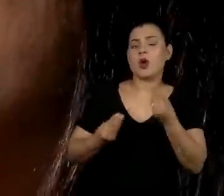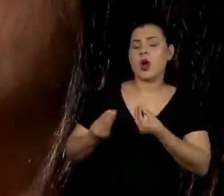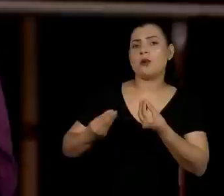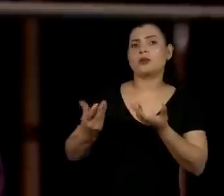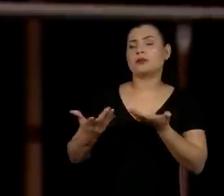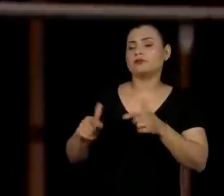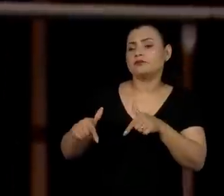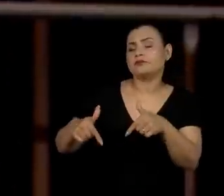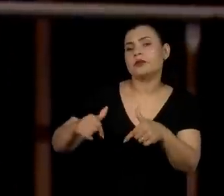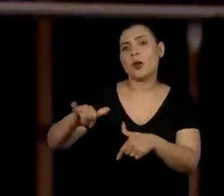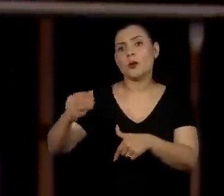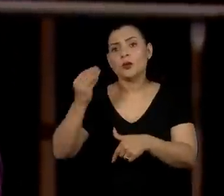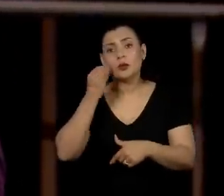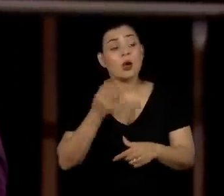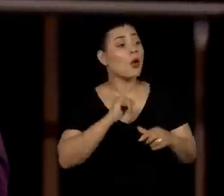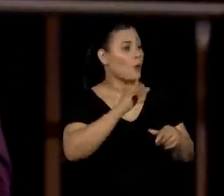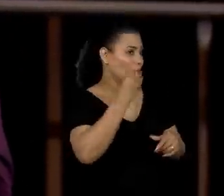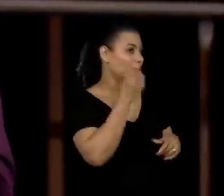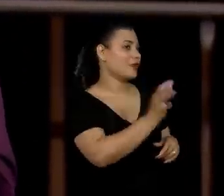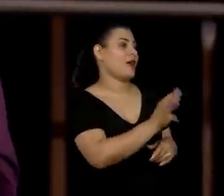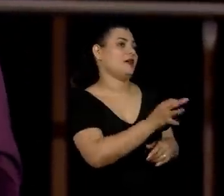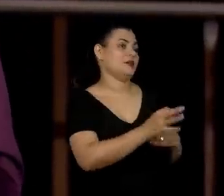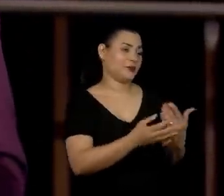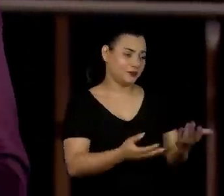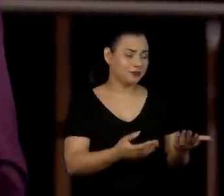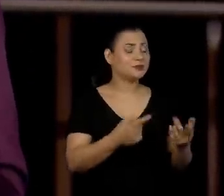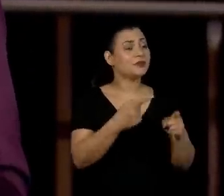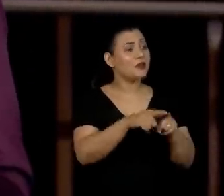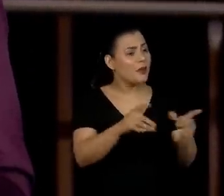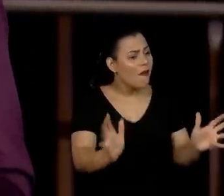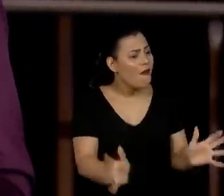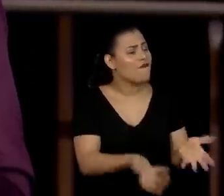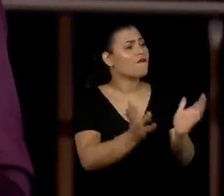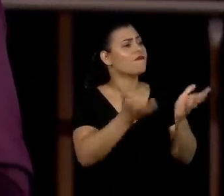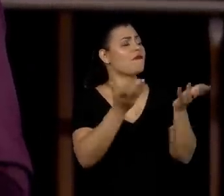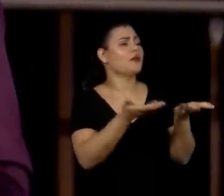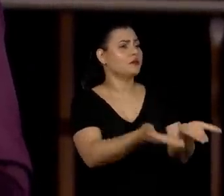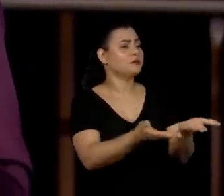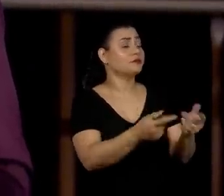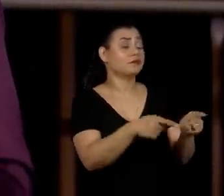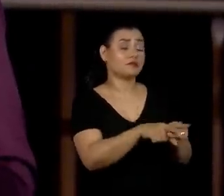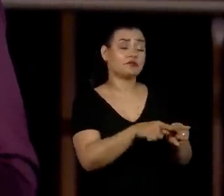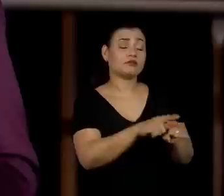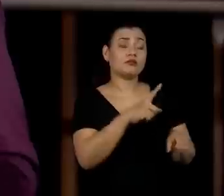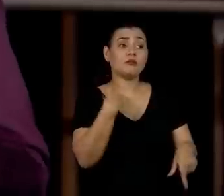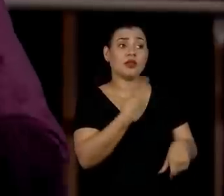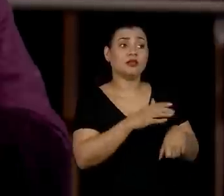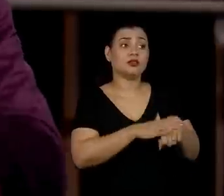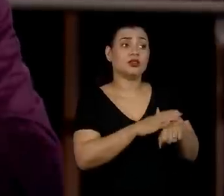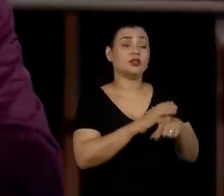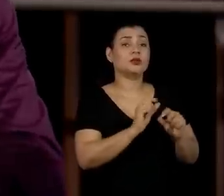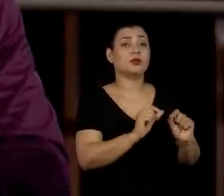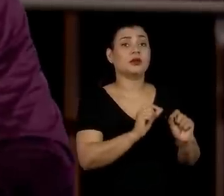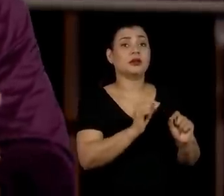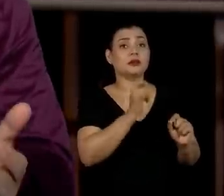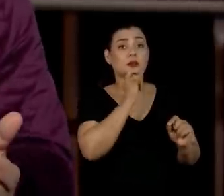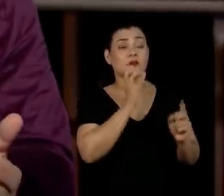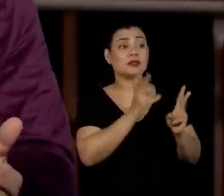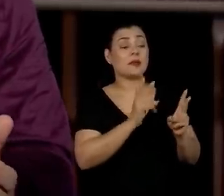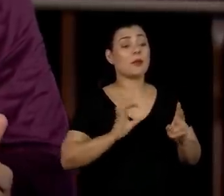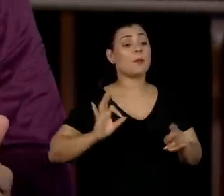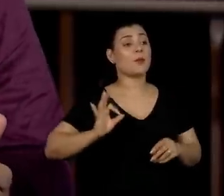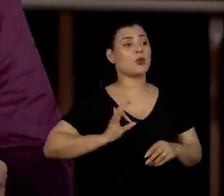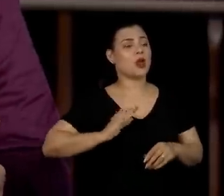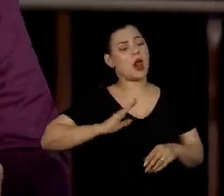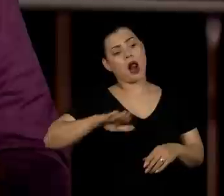de né de você injetar na geralmente a gente quem vai na frente é